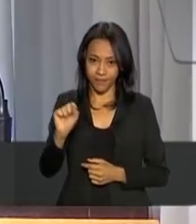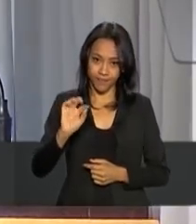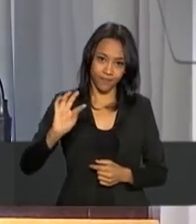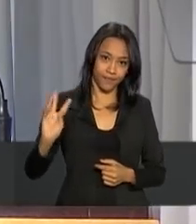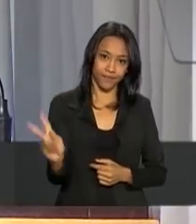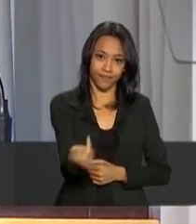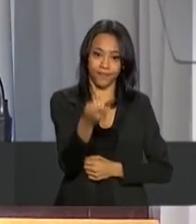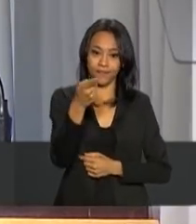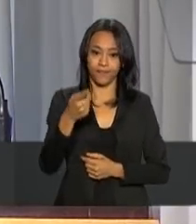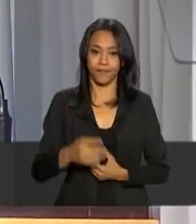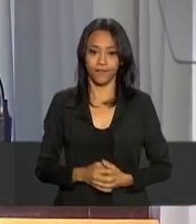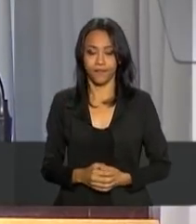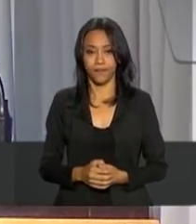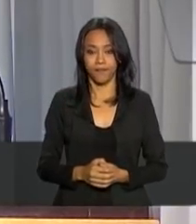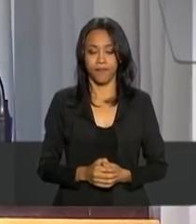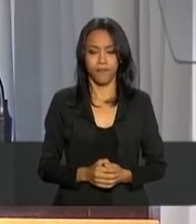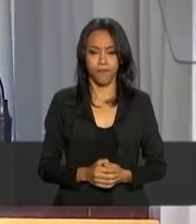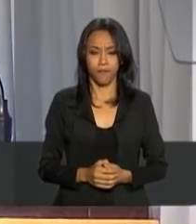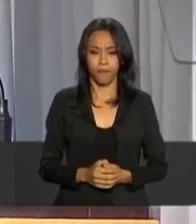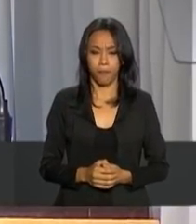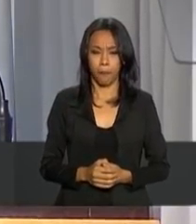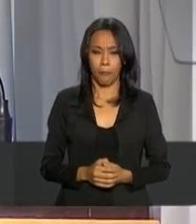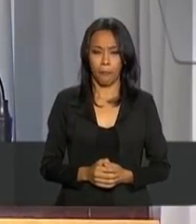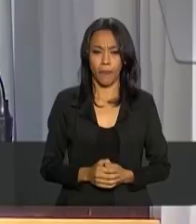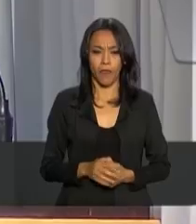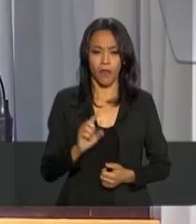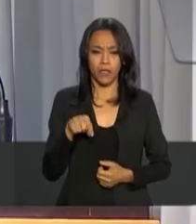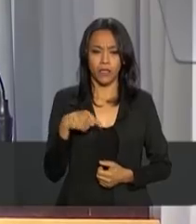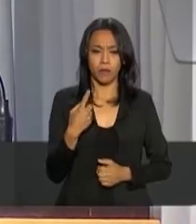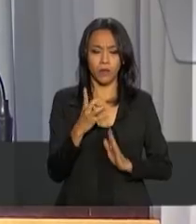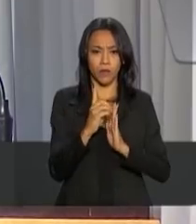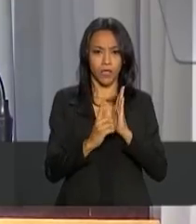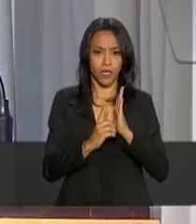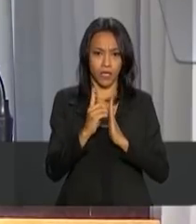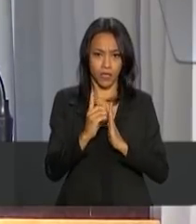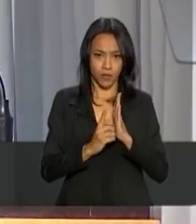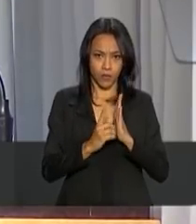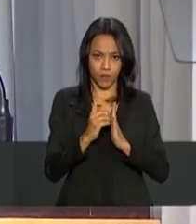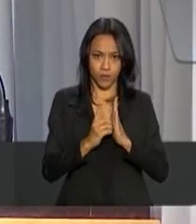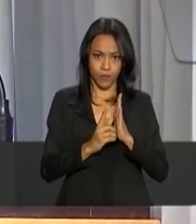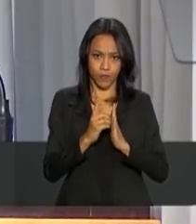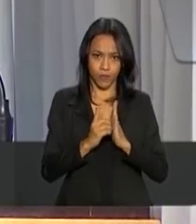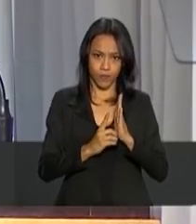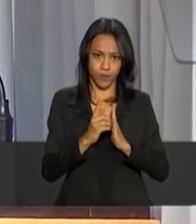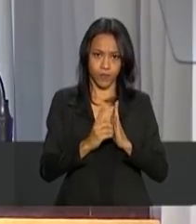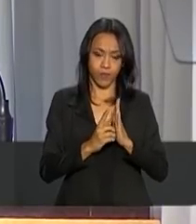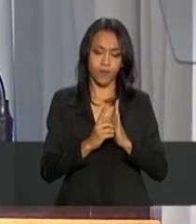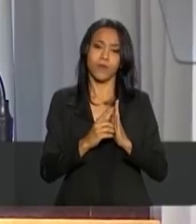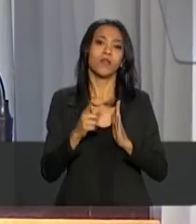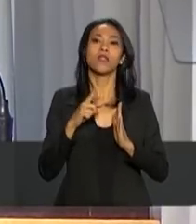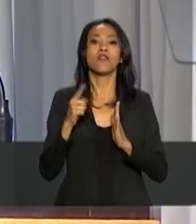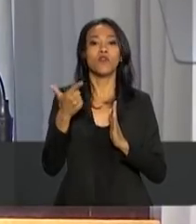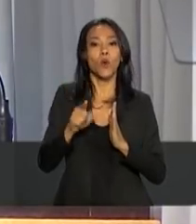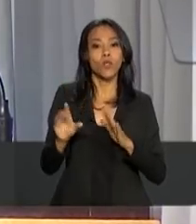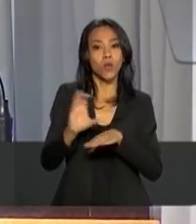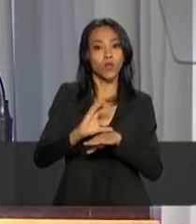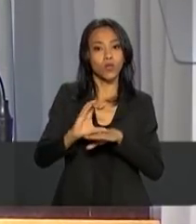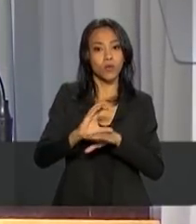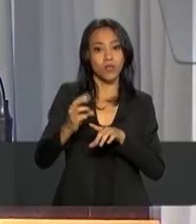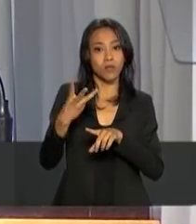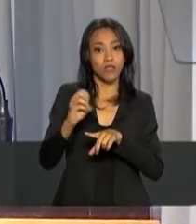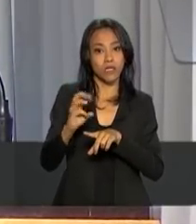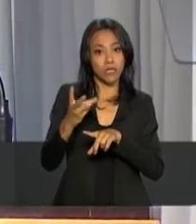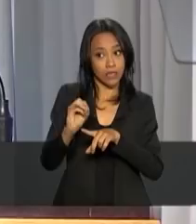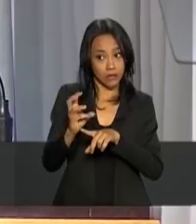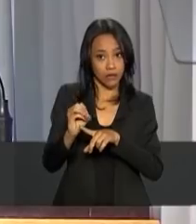uma, logo depois do decreto número 1, a Constituição de 91, que durou até 30. Aquela vocação